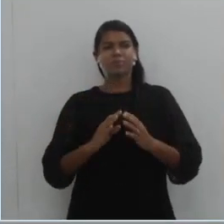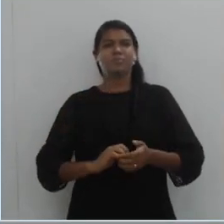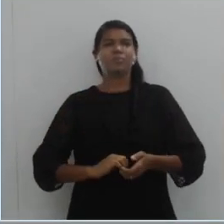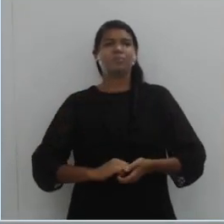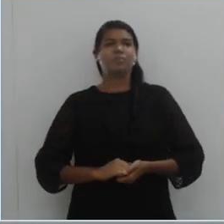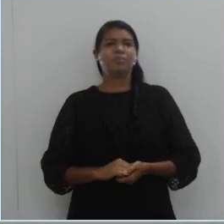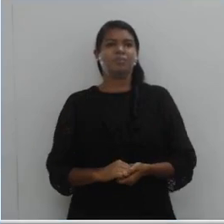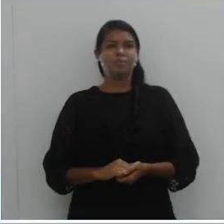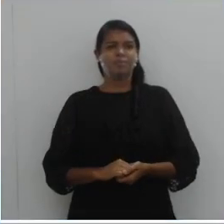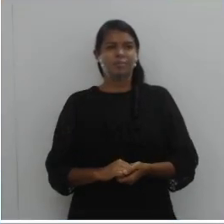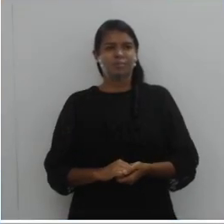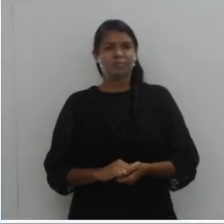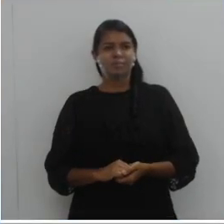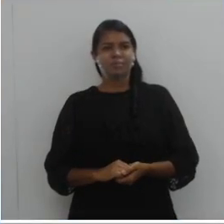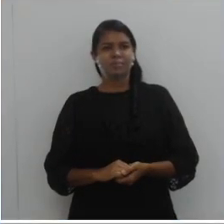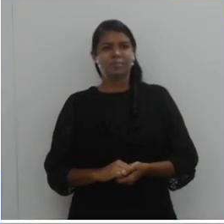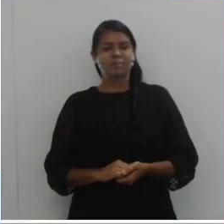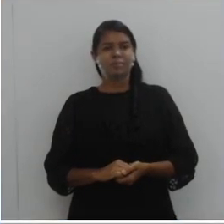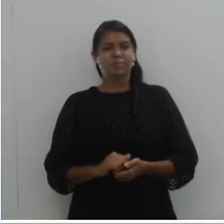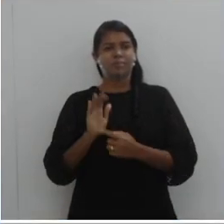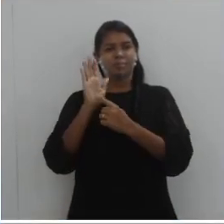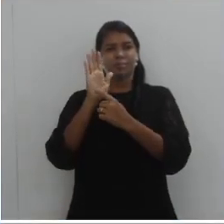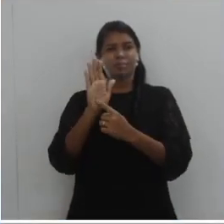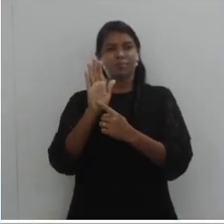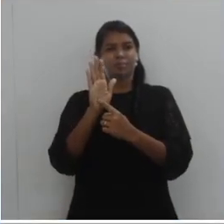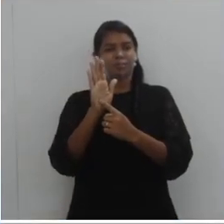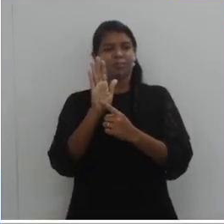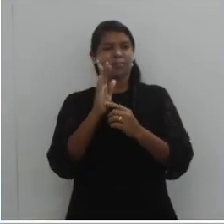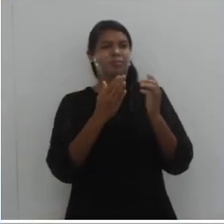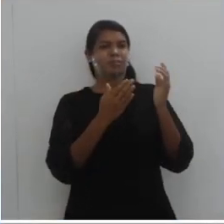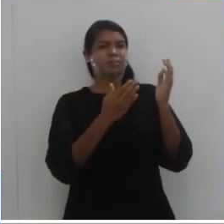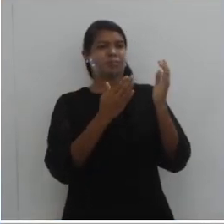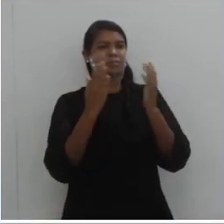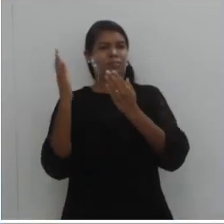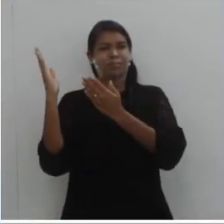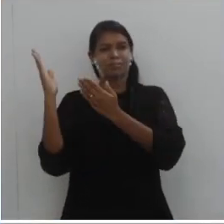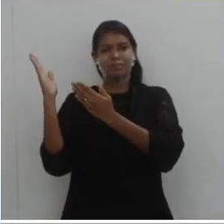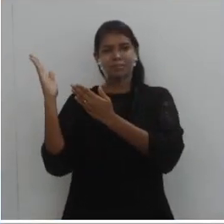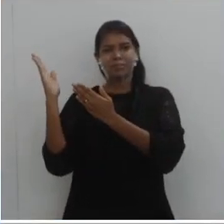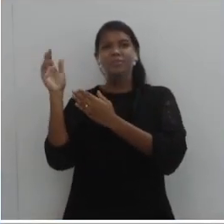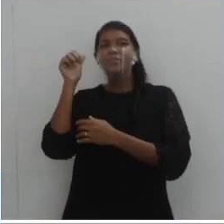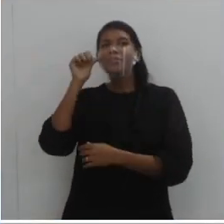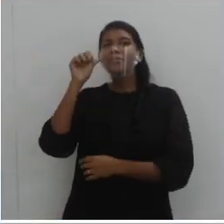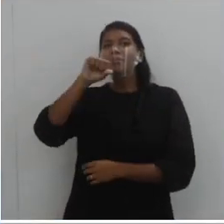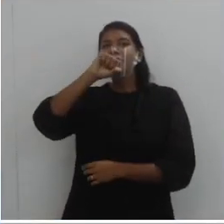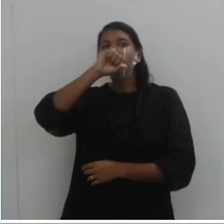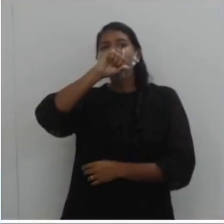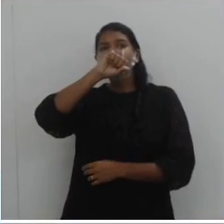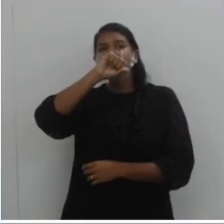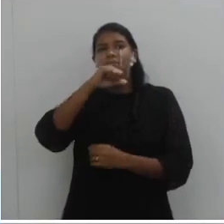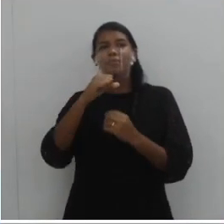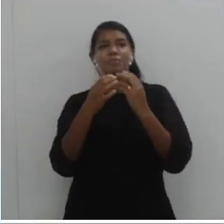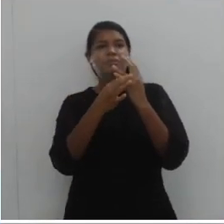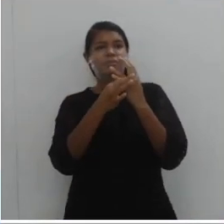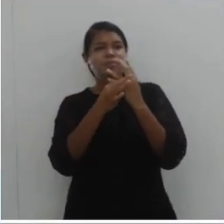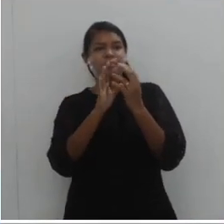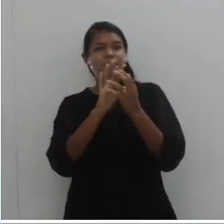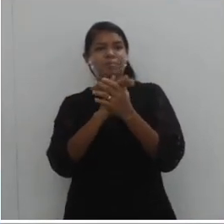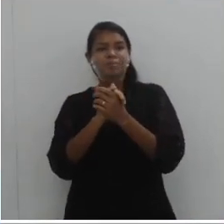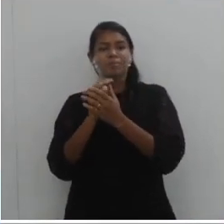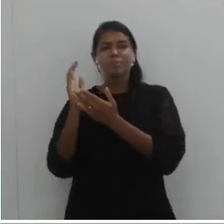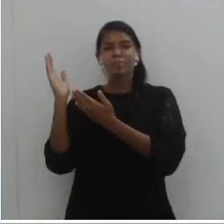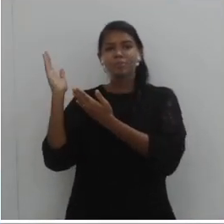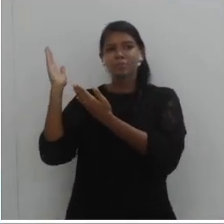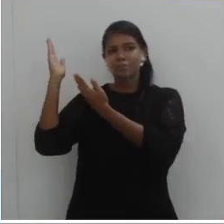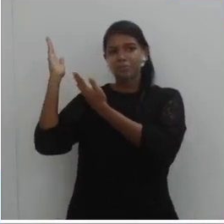abaixo, nós temos a mãe, nós temos a esposa, certo? Então, são essas